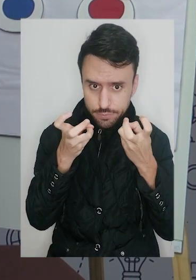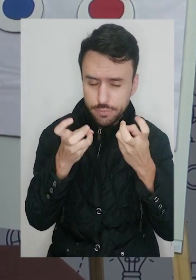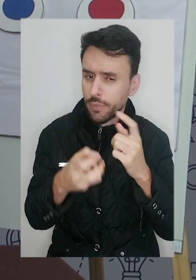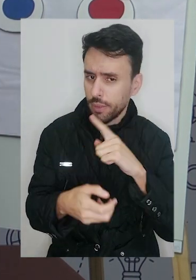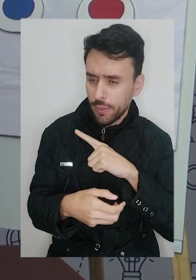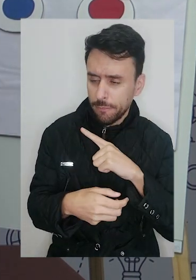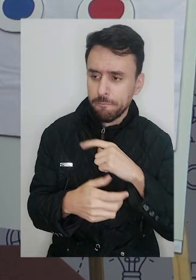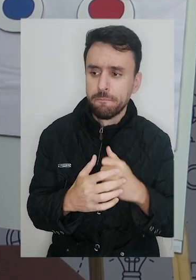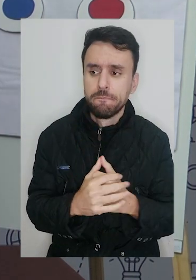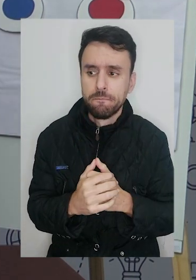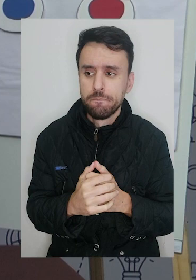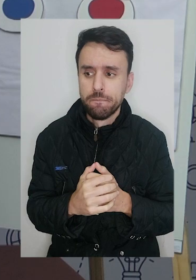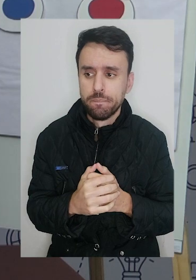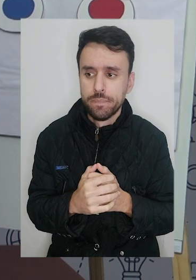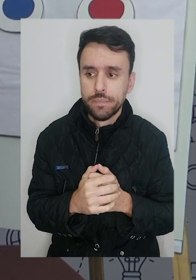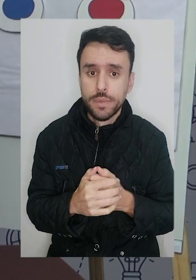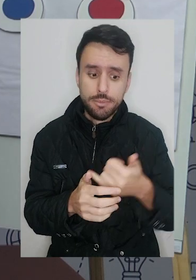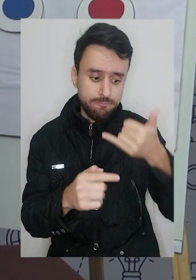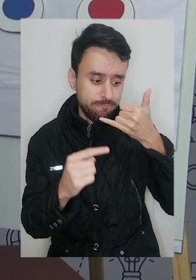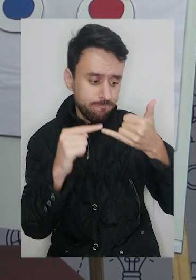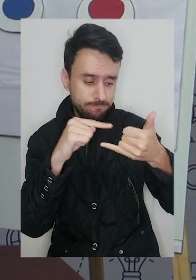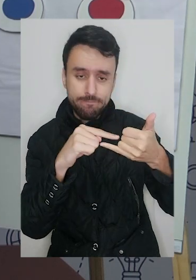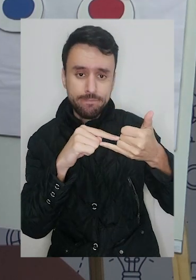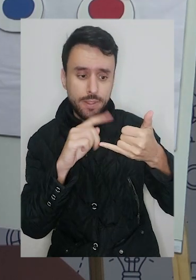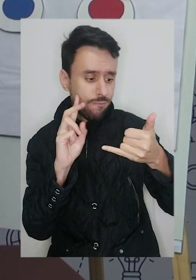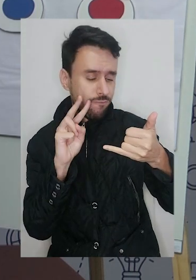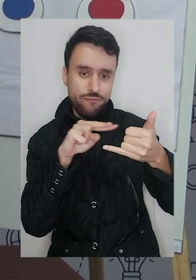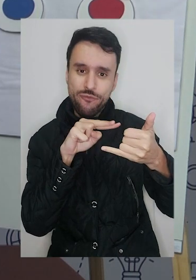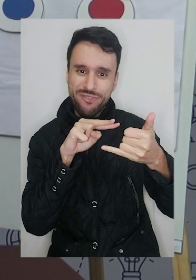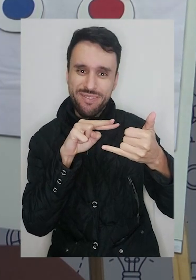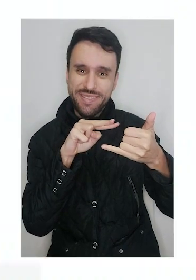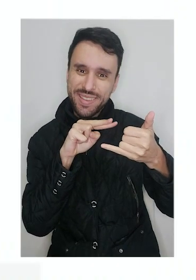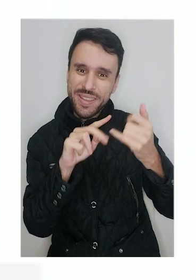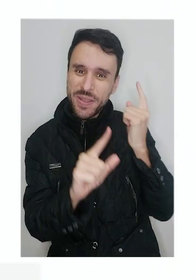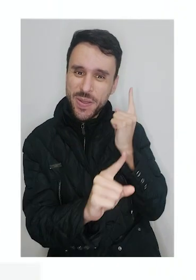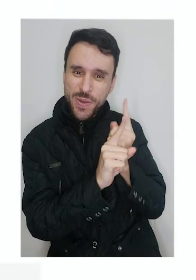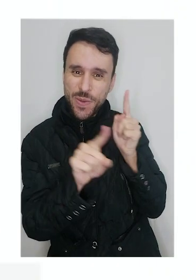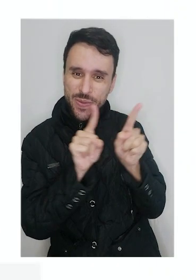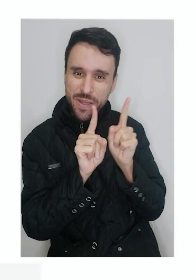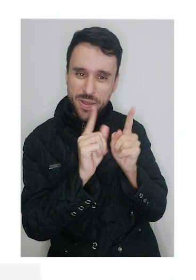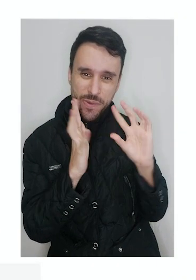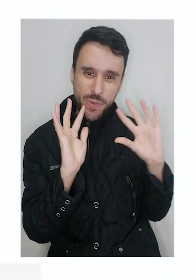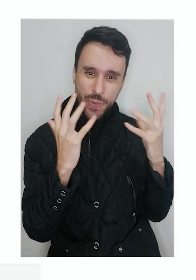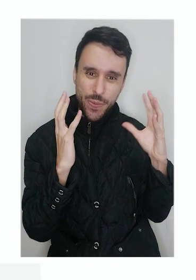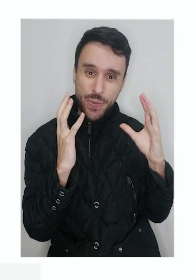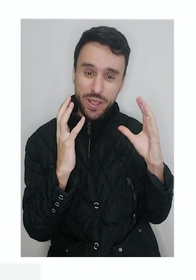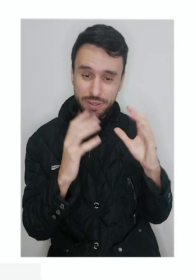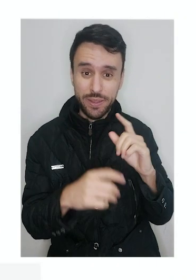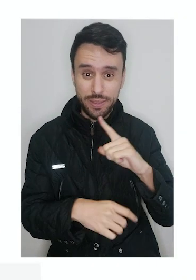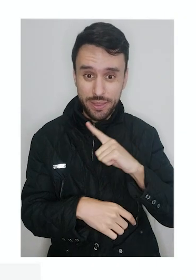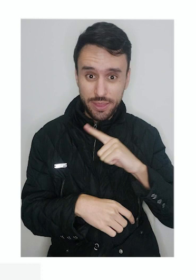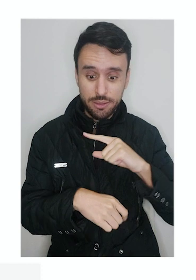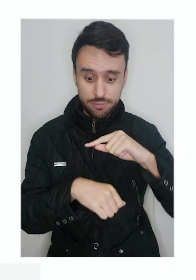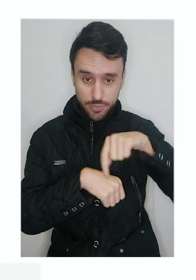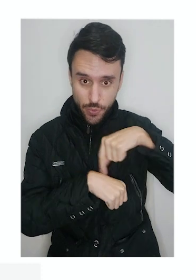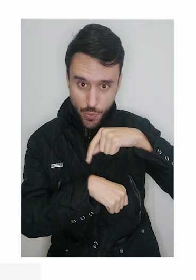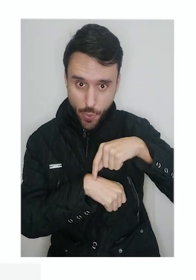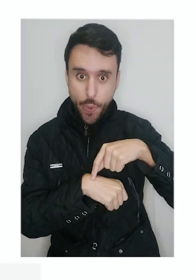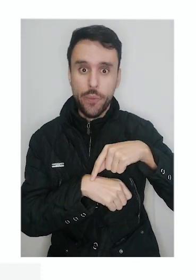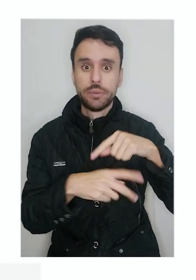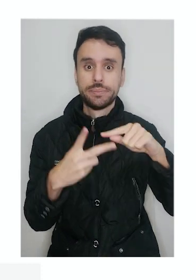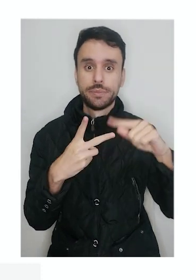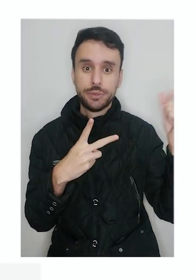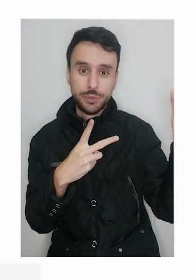também podemos observar no celular. No celular nós também temos a previsão do tempo. Onde aparecem as horas ali, sempre tem